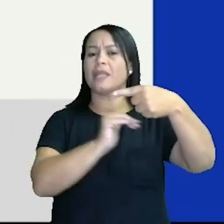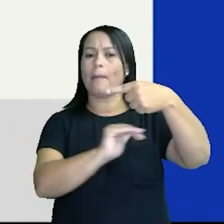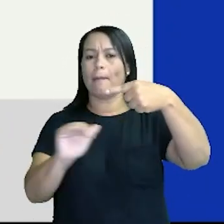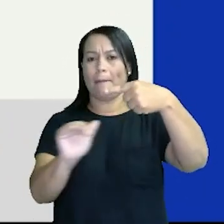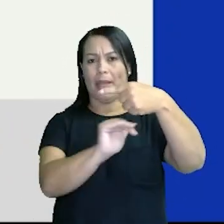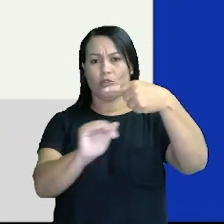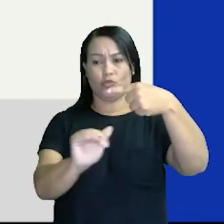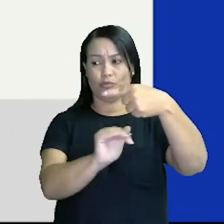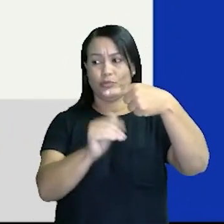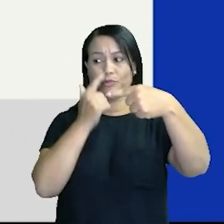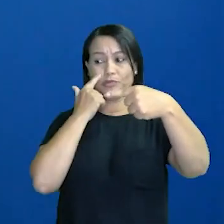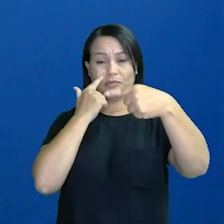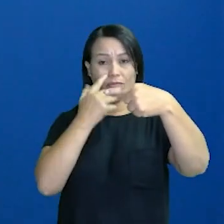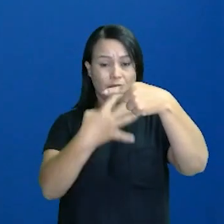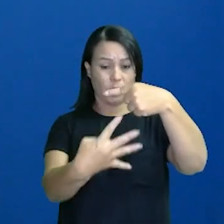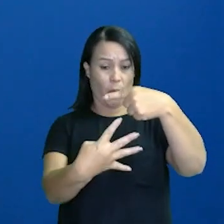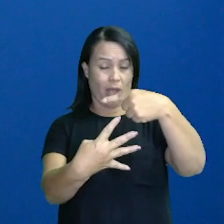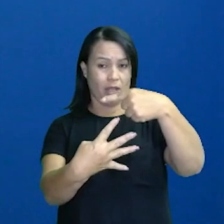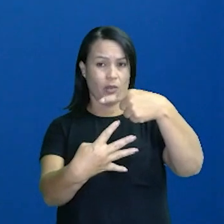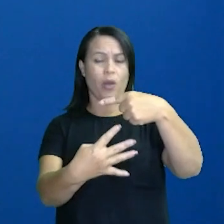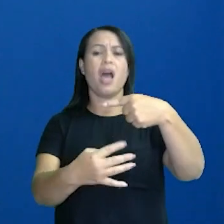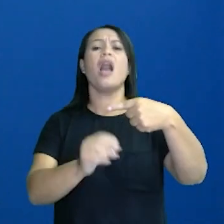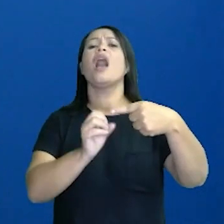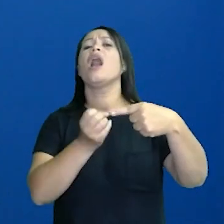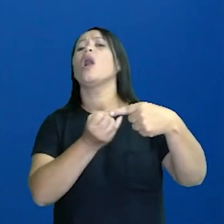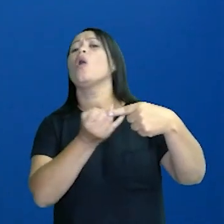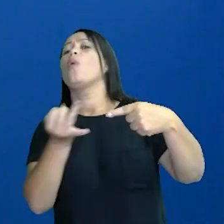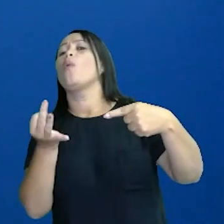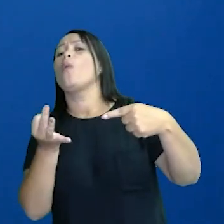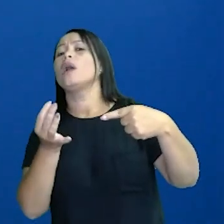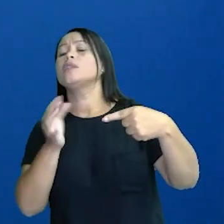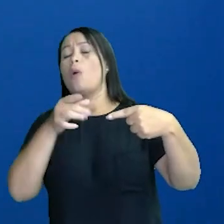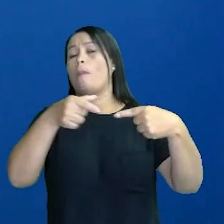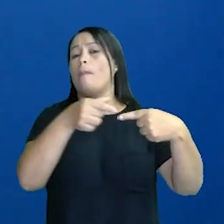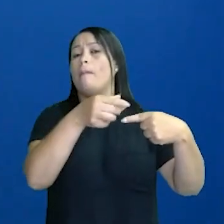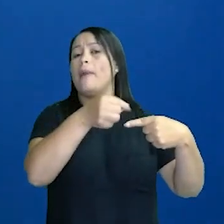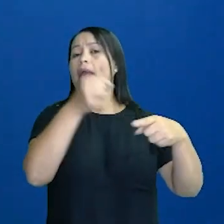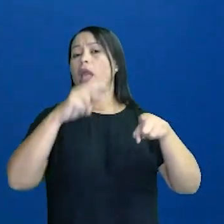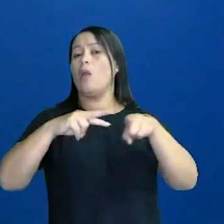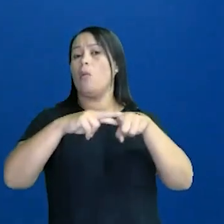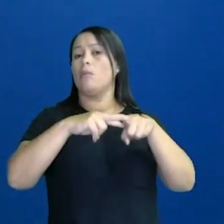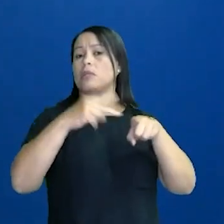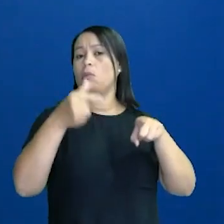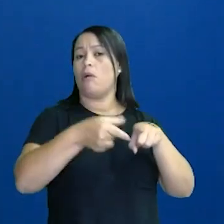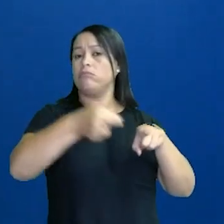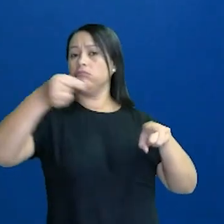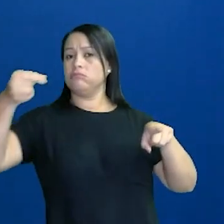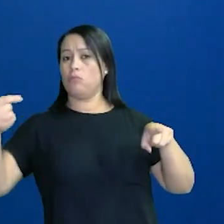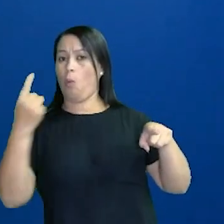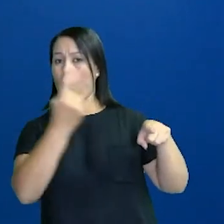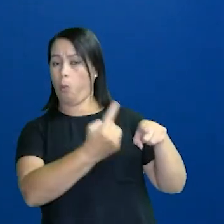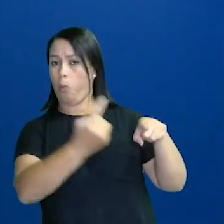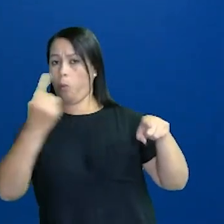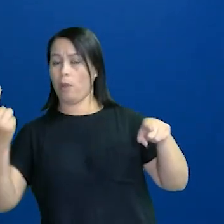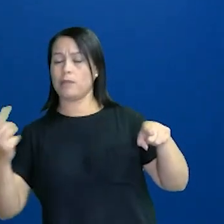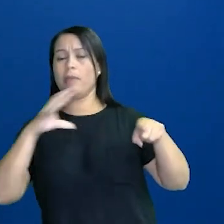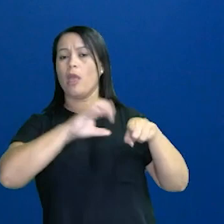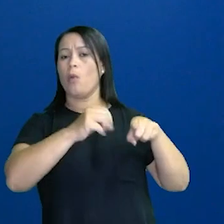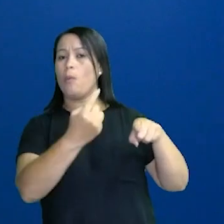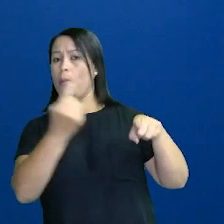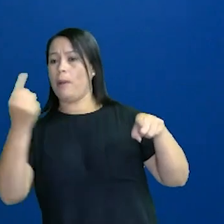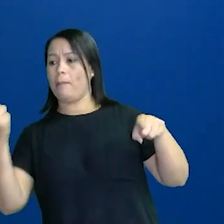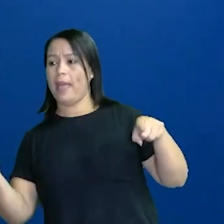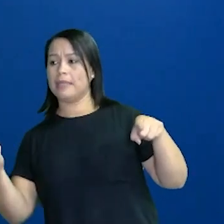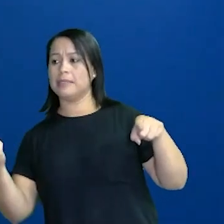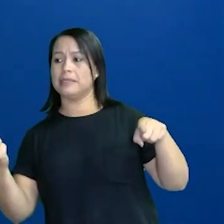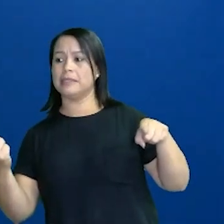ó. Tá vendo? E as partes que ainda tem, eu peguei uma parte dessa minha pizza, tá certo? Então, se eu peguei uma parte dessa